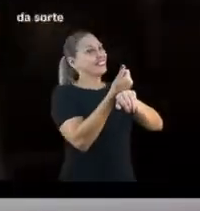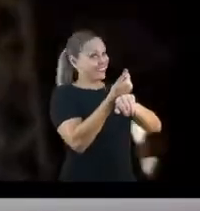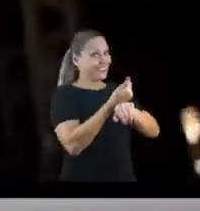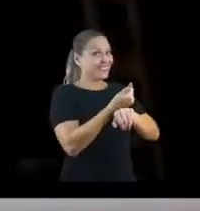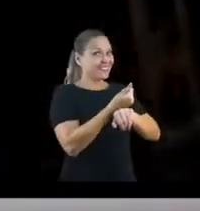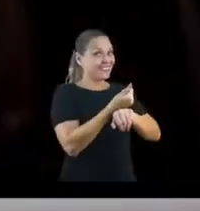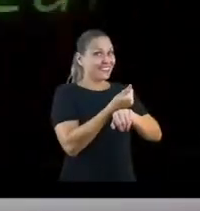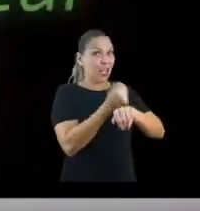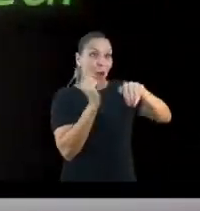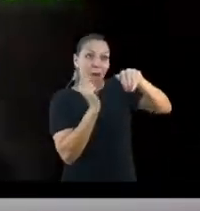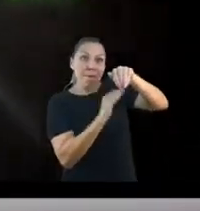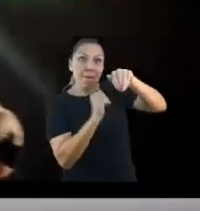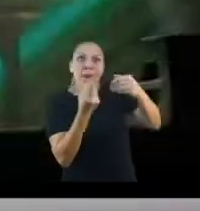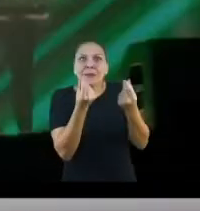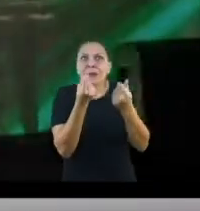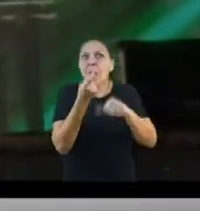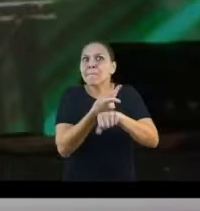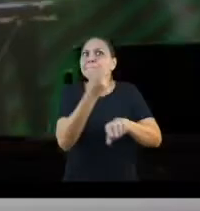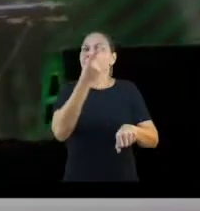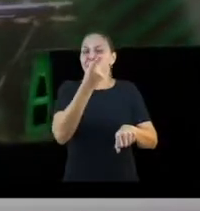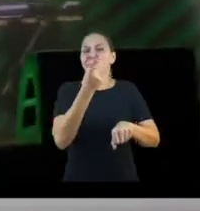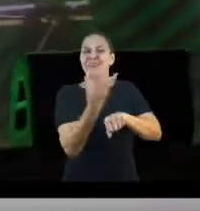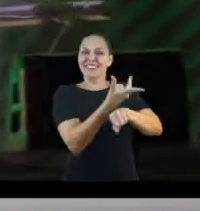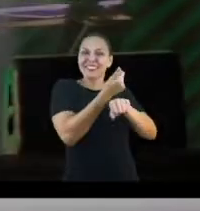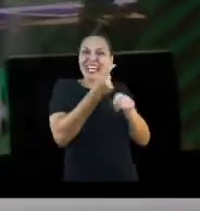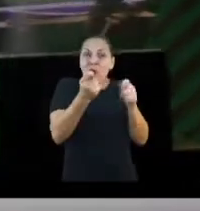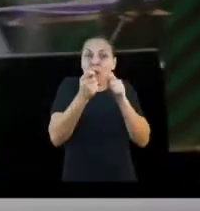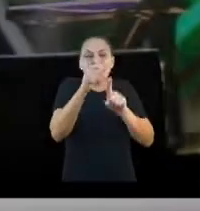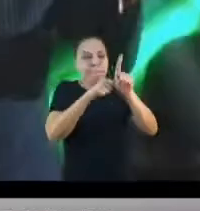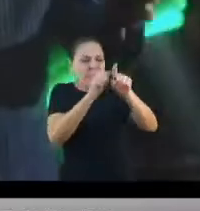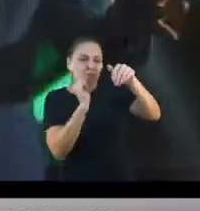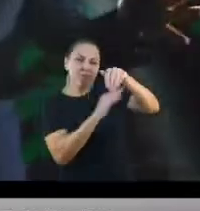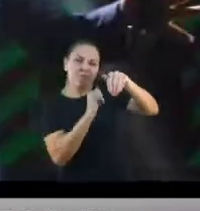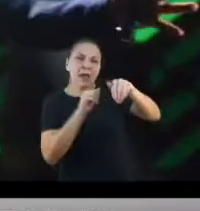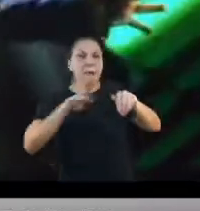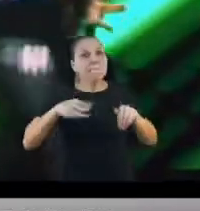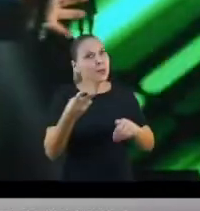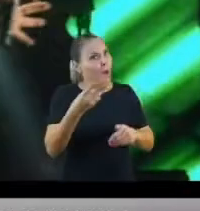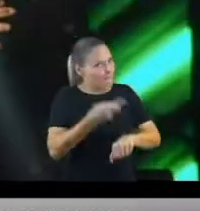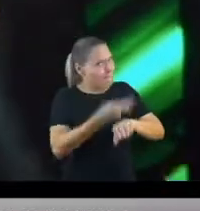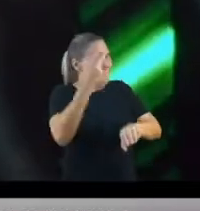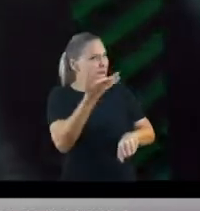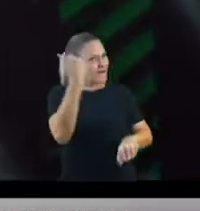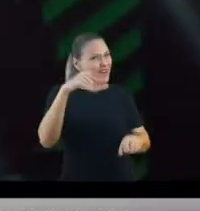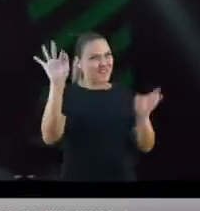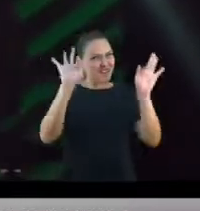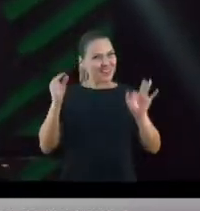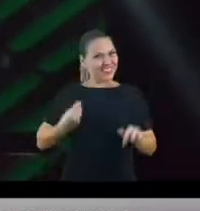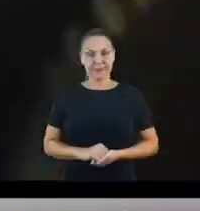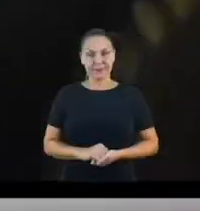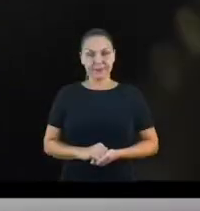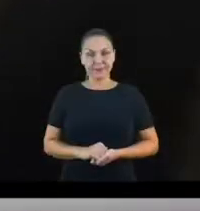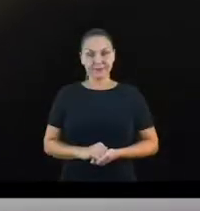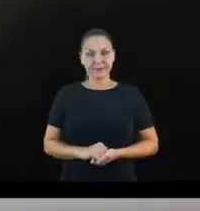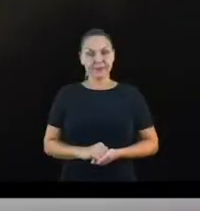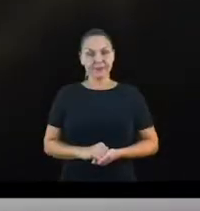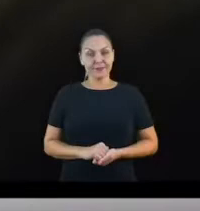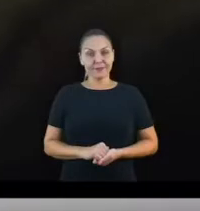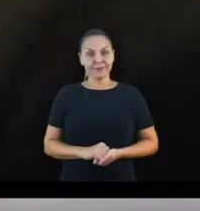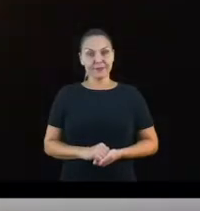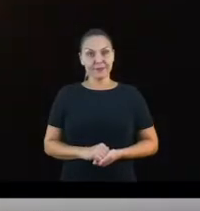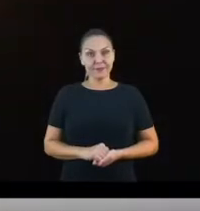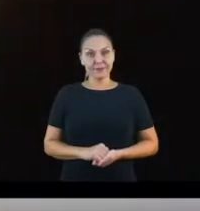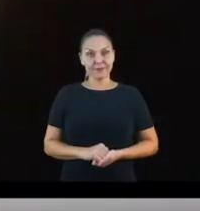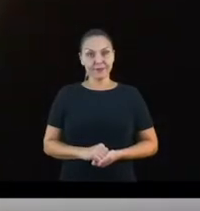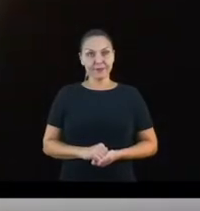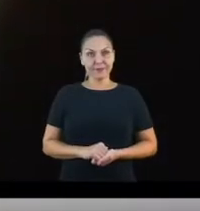premiação e no mês a poupança quinhentos mil-réis também é melhor meio milhão gente meio milhão de reais o mozao da poupança que